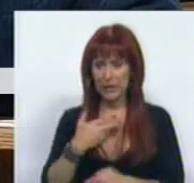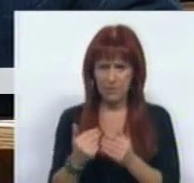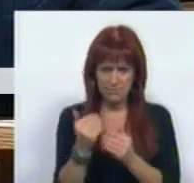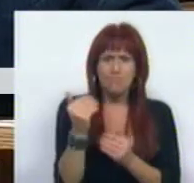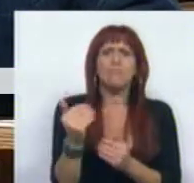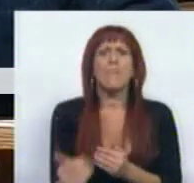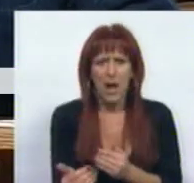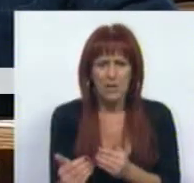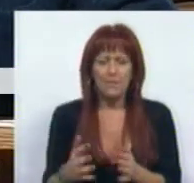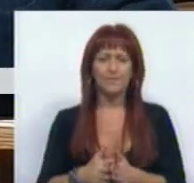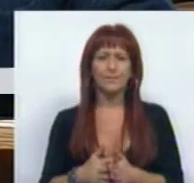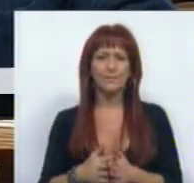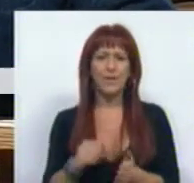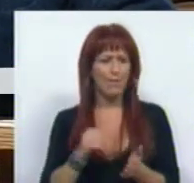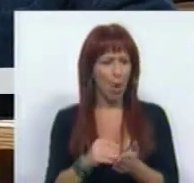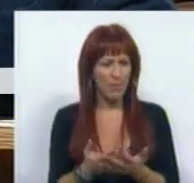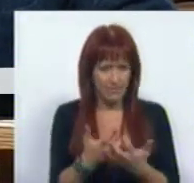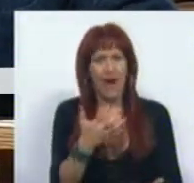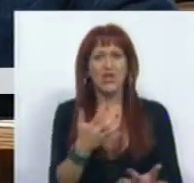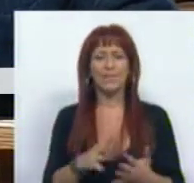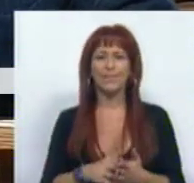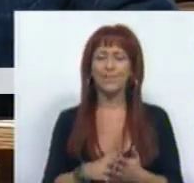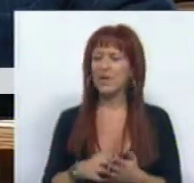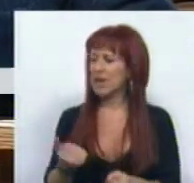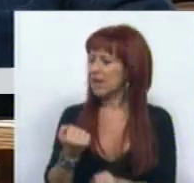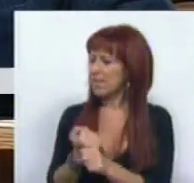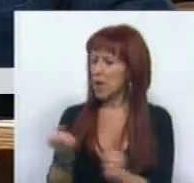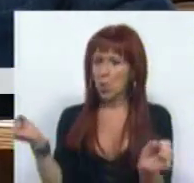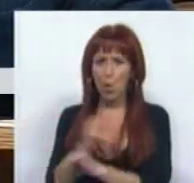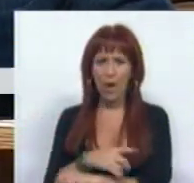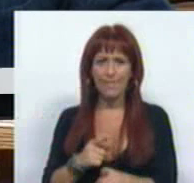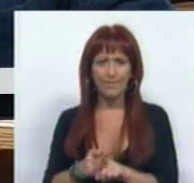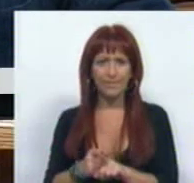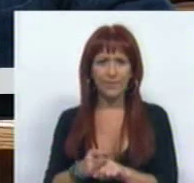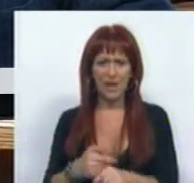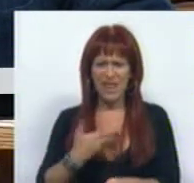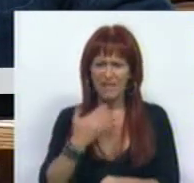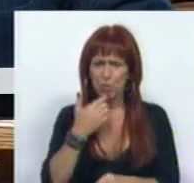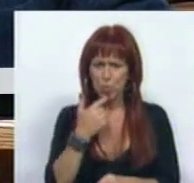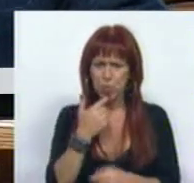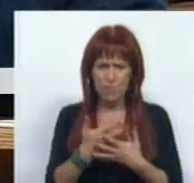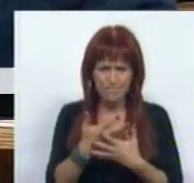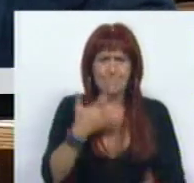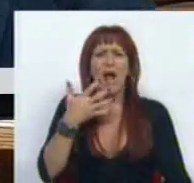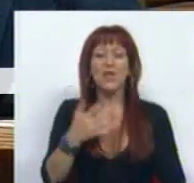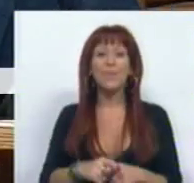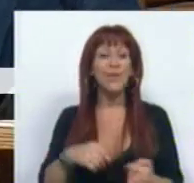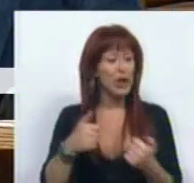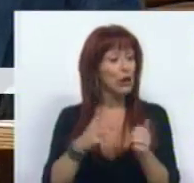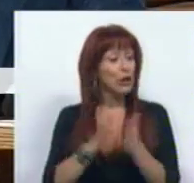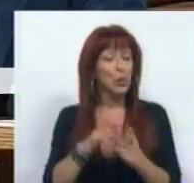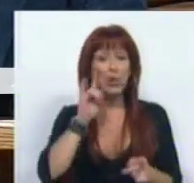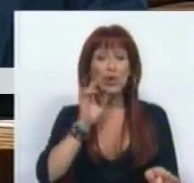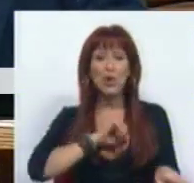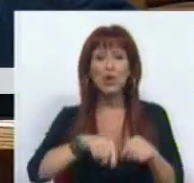endividamento. Mais pobres, sem emprego e muito mais endividados. E tudo isto, senhoras e